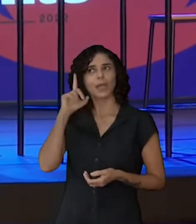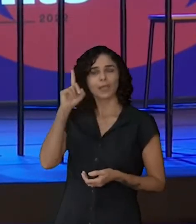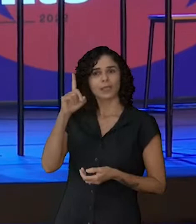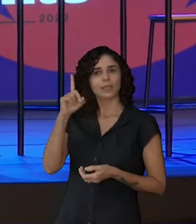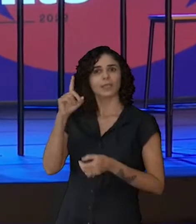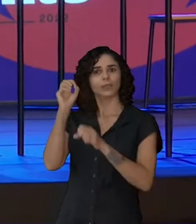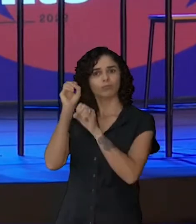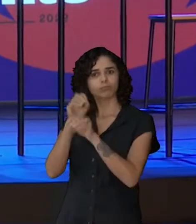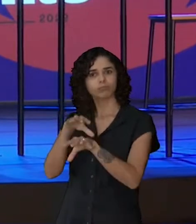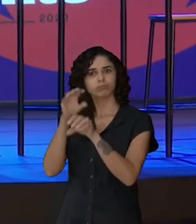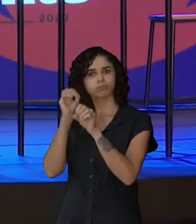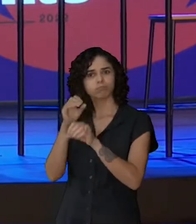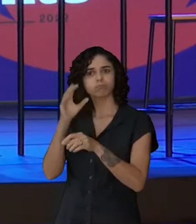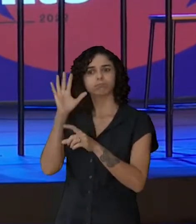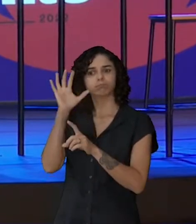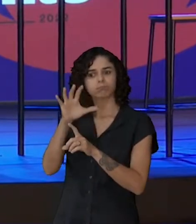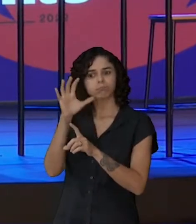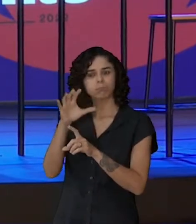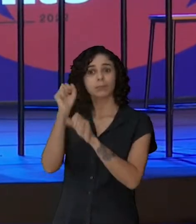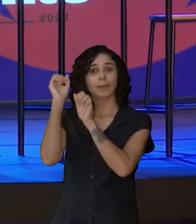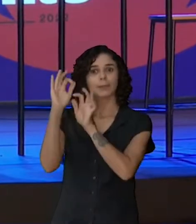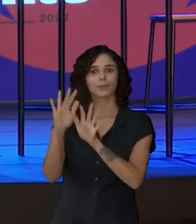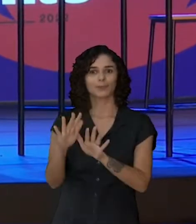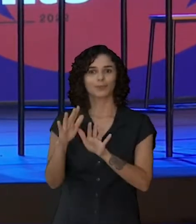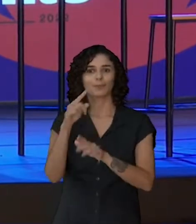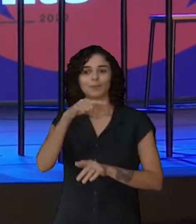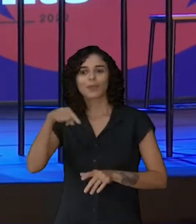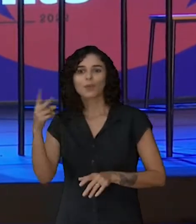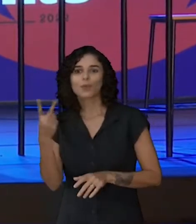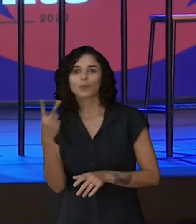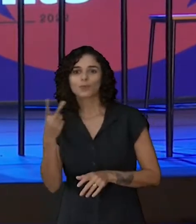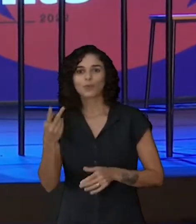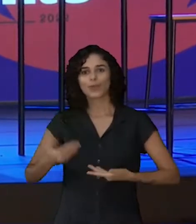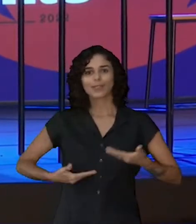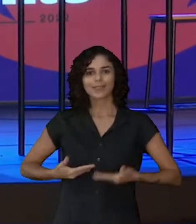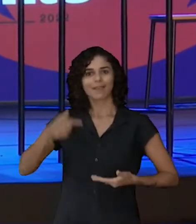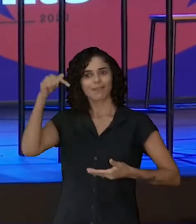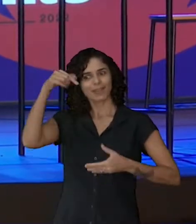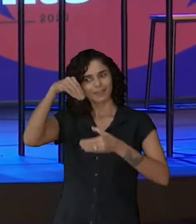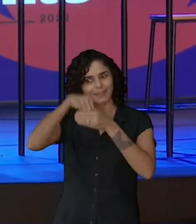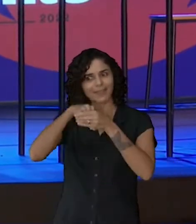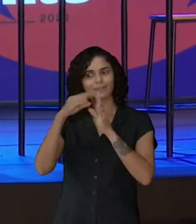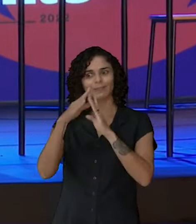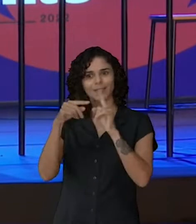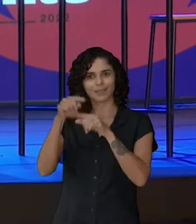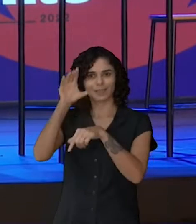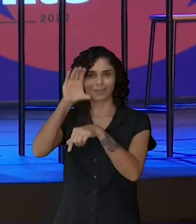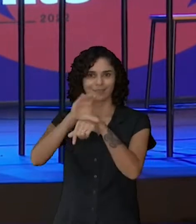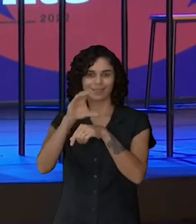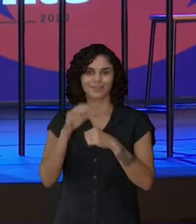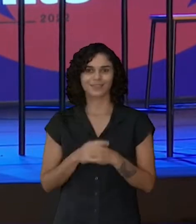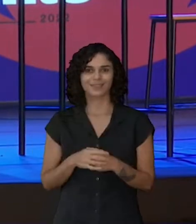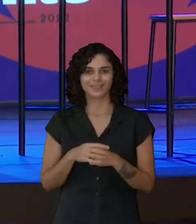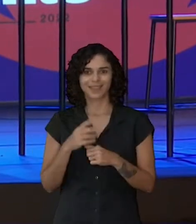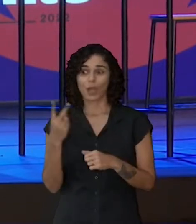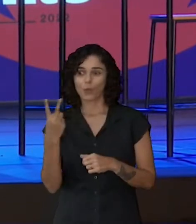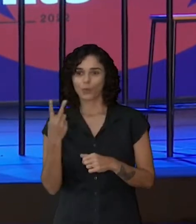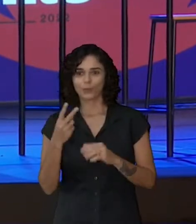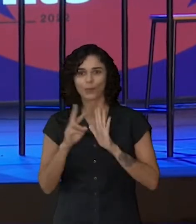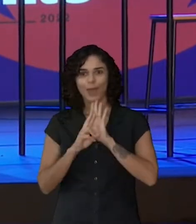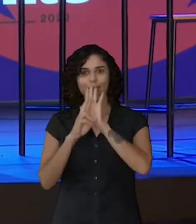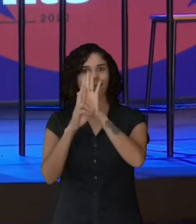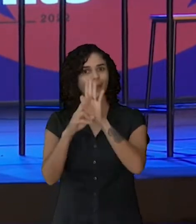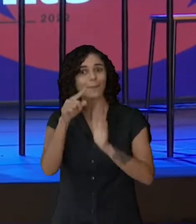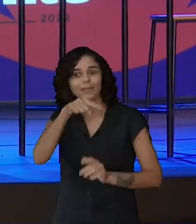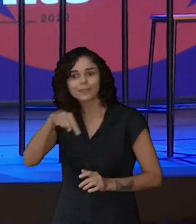E eles servem entre nós. E eles representam também muitos de vocês que estão